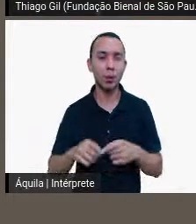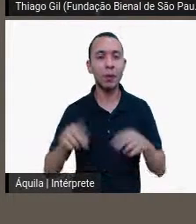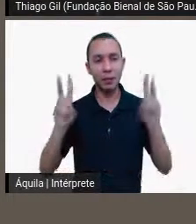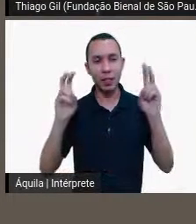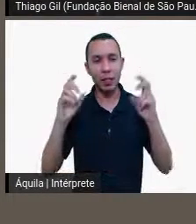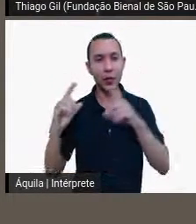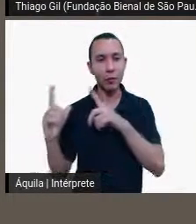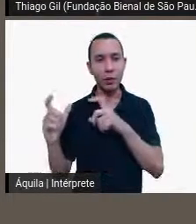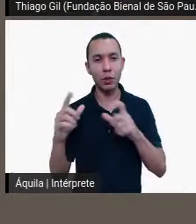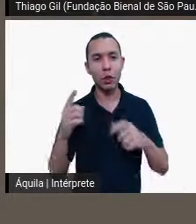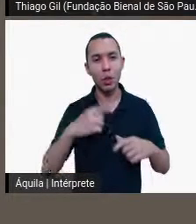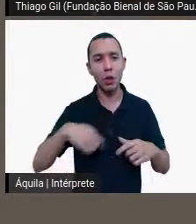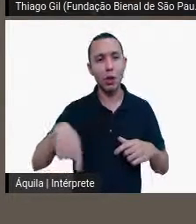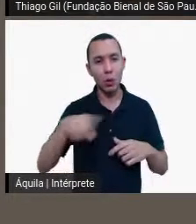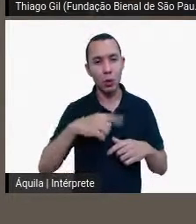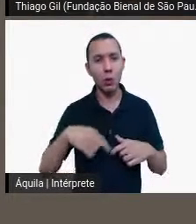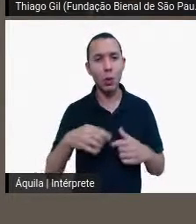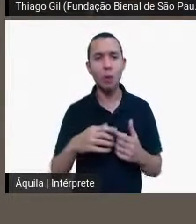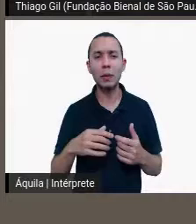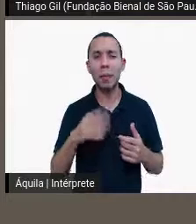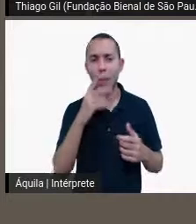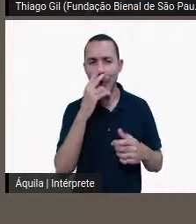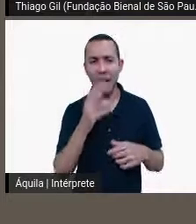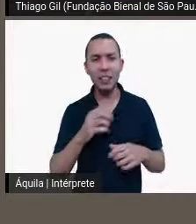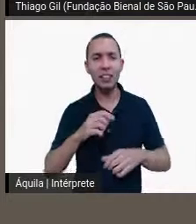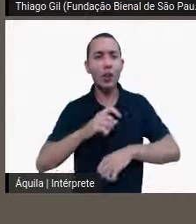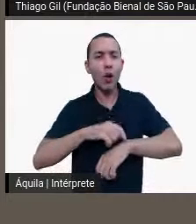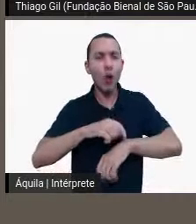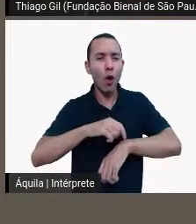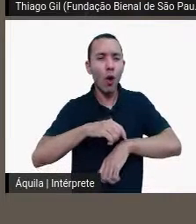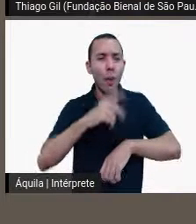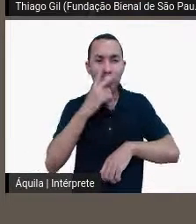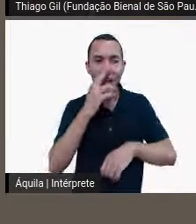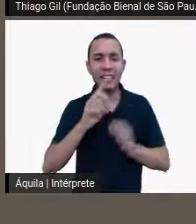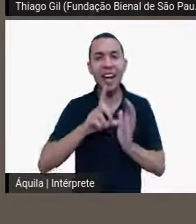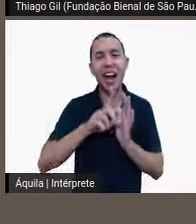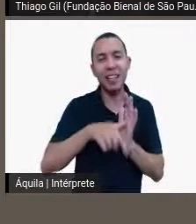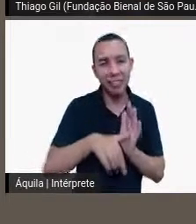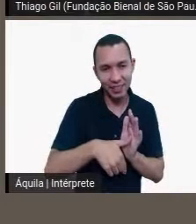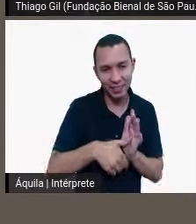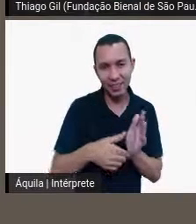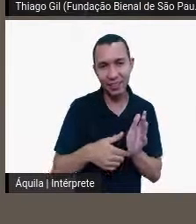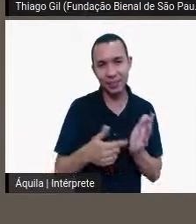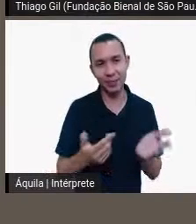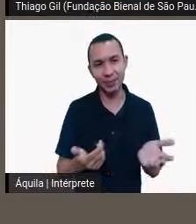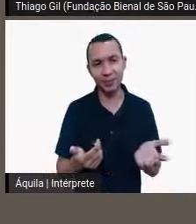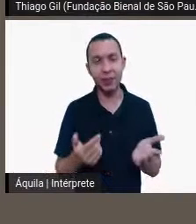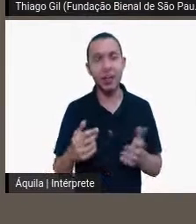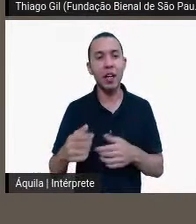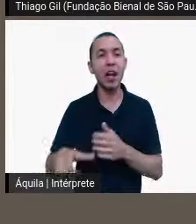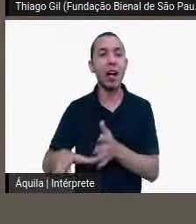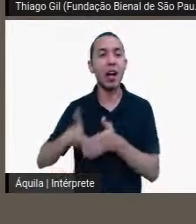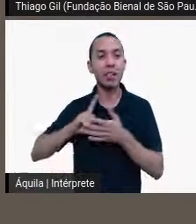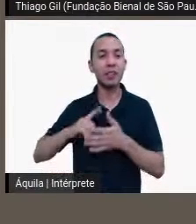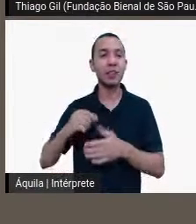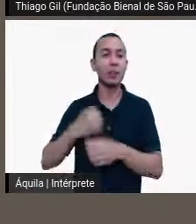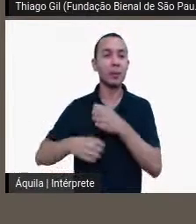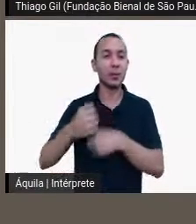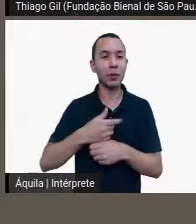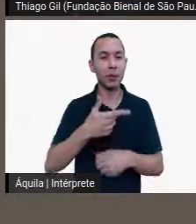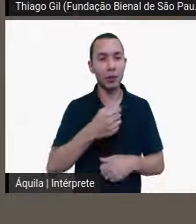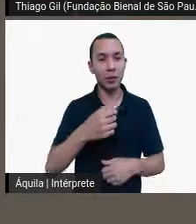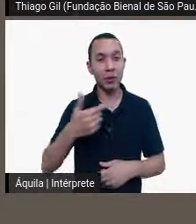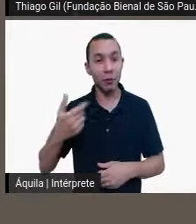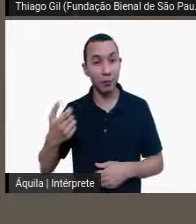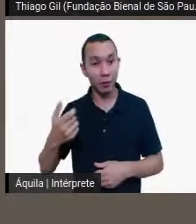nosso relógio modernista ainda ficou um pouco atrasado, né? No início dos anos 20, nem o Oswald, nem, pelo que eu conheço, os